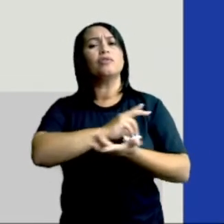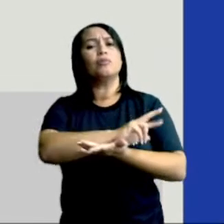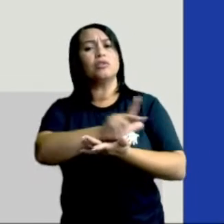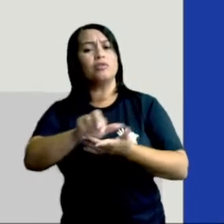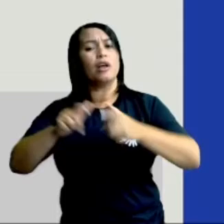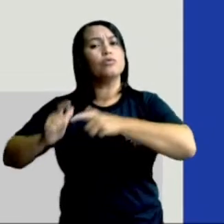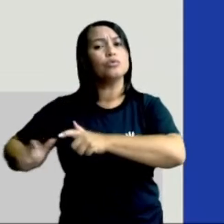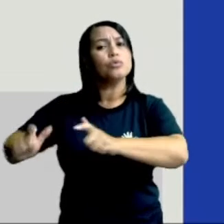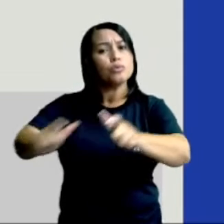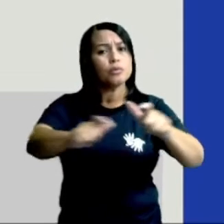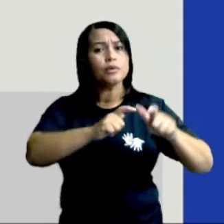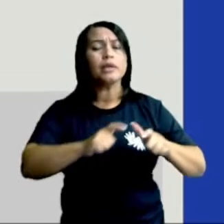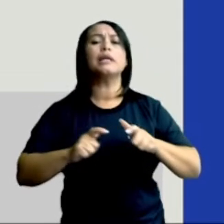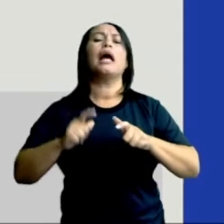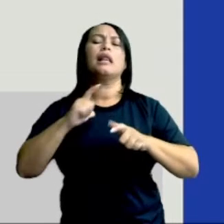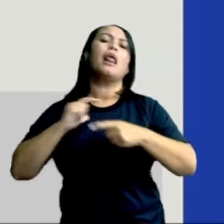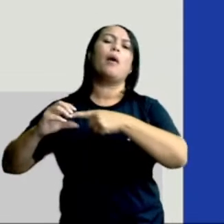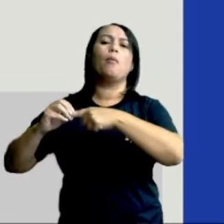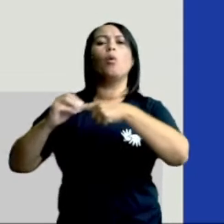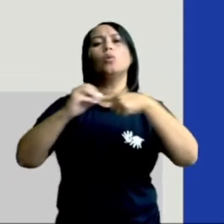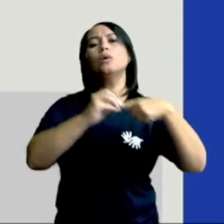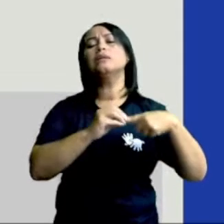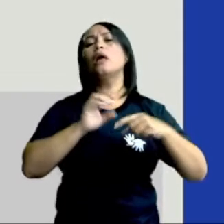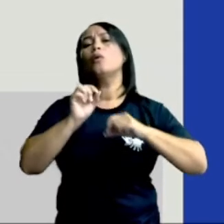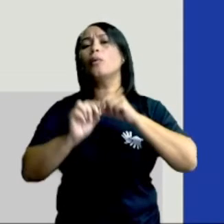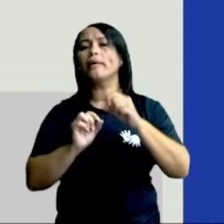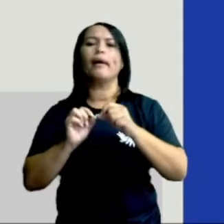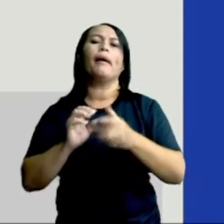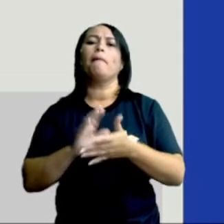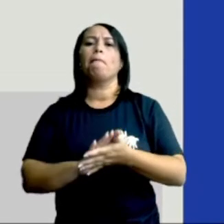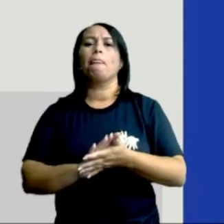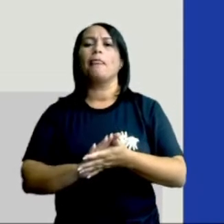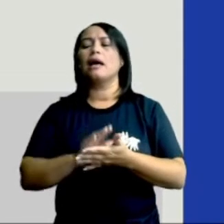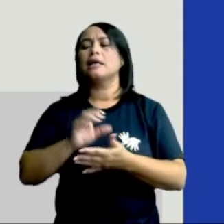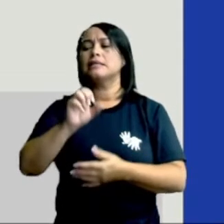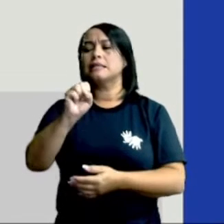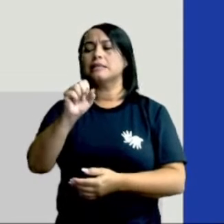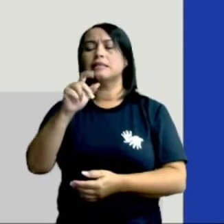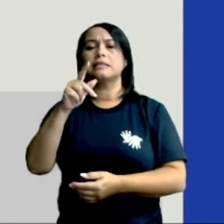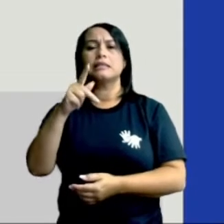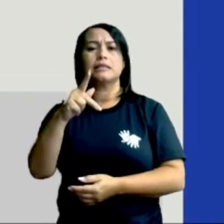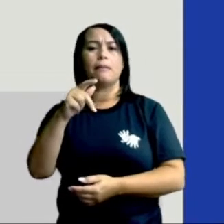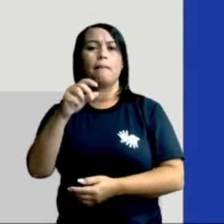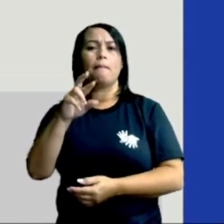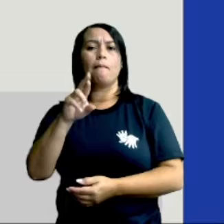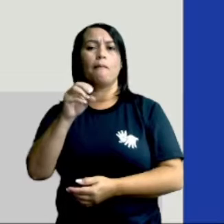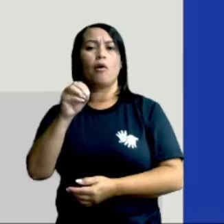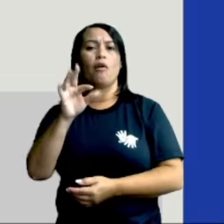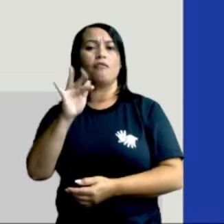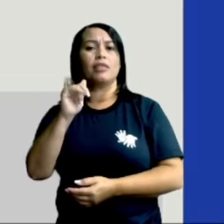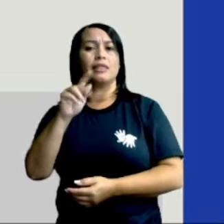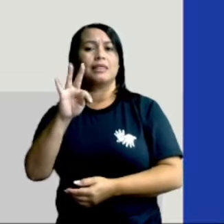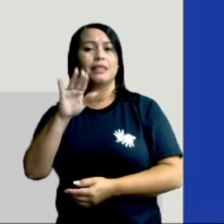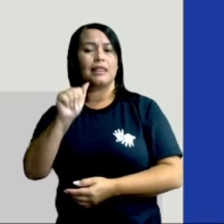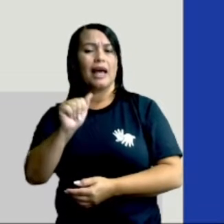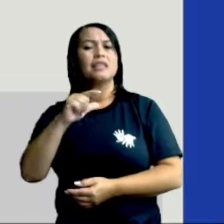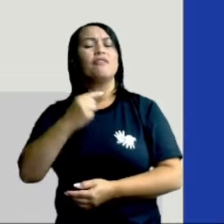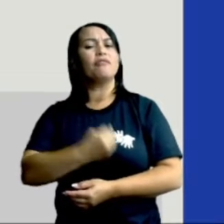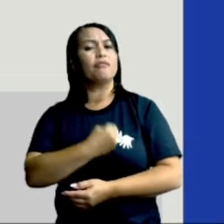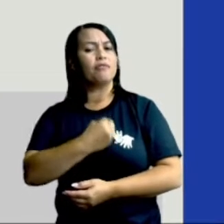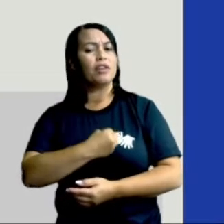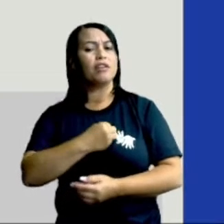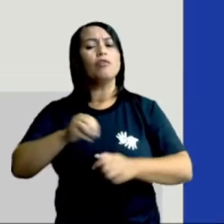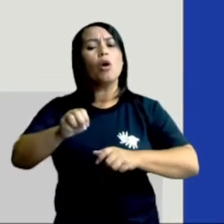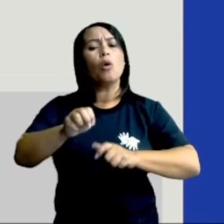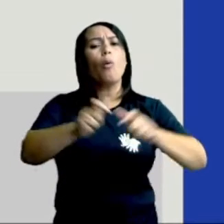diversos ambientes. Tem protozoários que são chamados de saprófitas, porque eles vivem na terra, vivem no meio